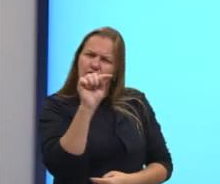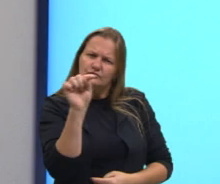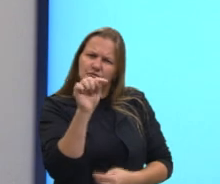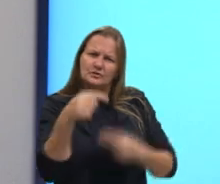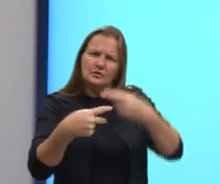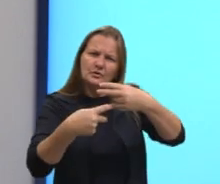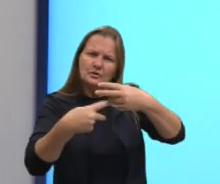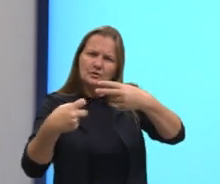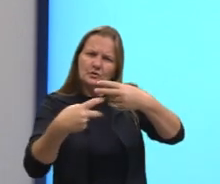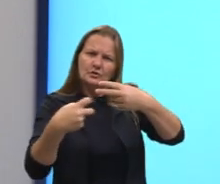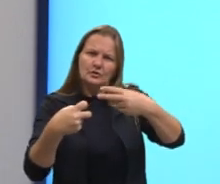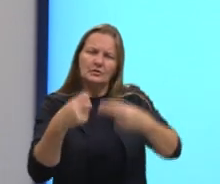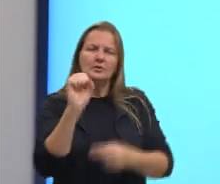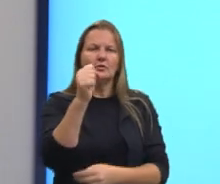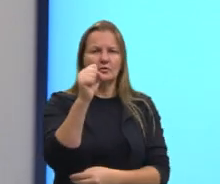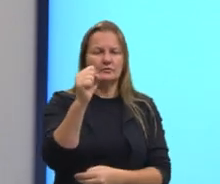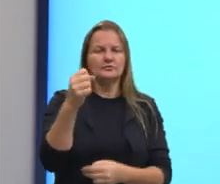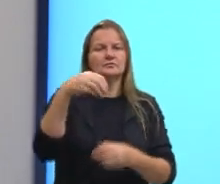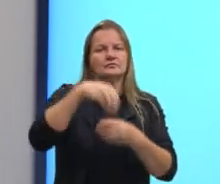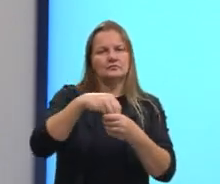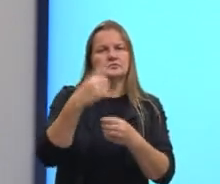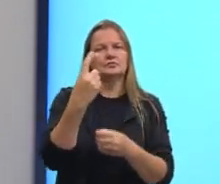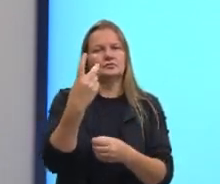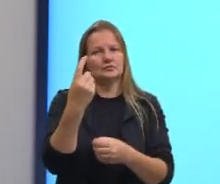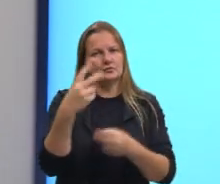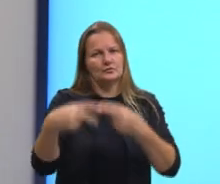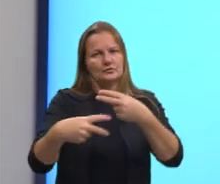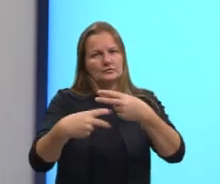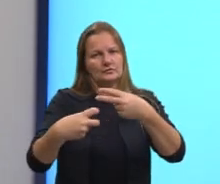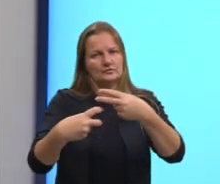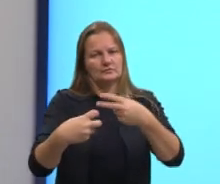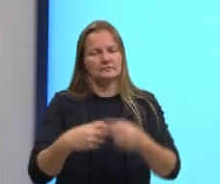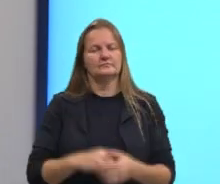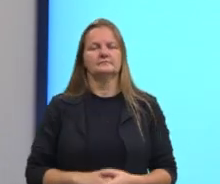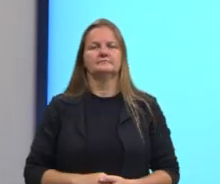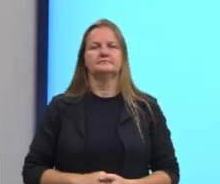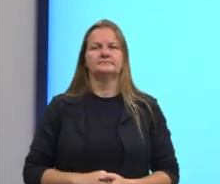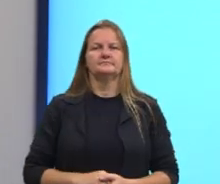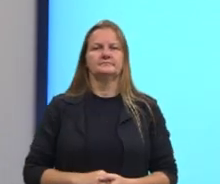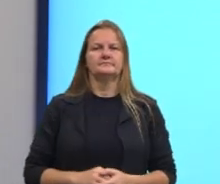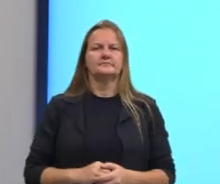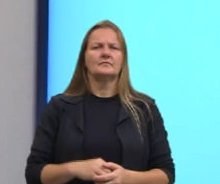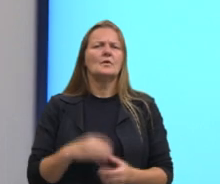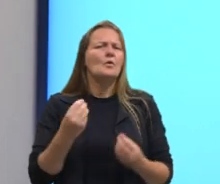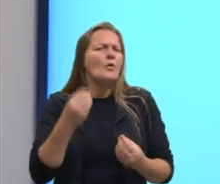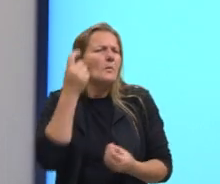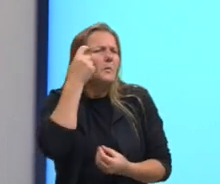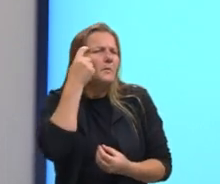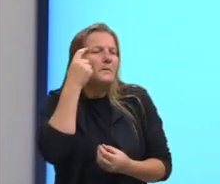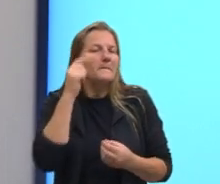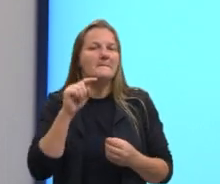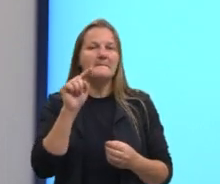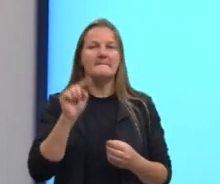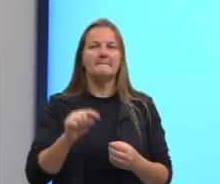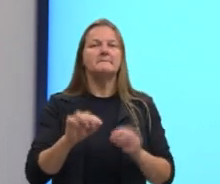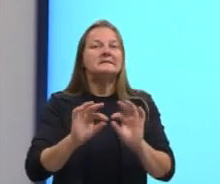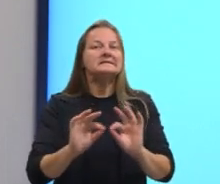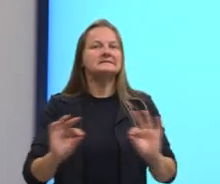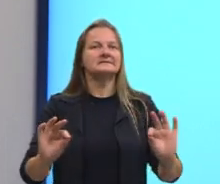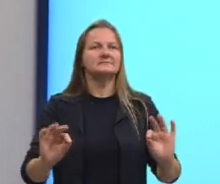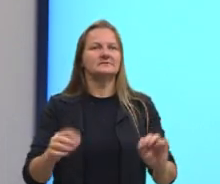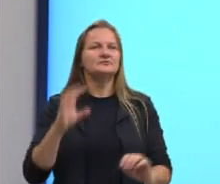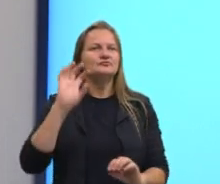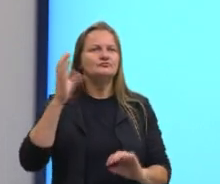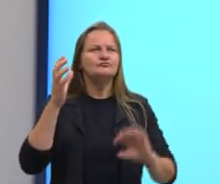oito aqui que tem sido assim de igual então inclui 8 a forma de pensar para ficar mais simples a